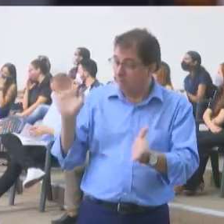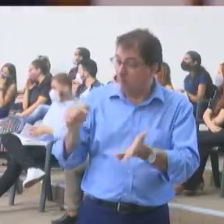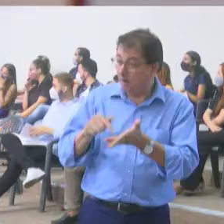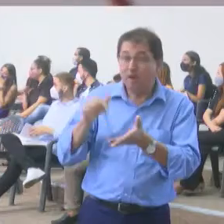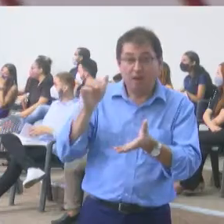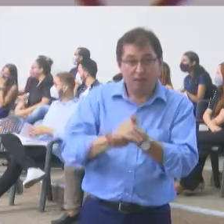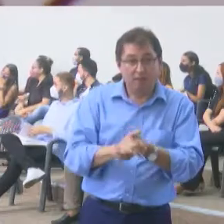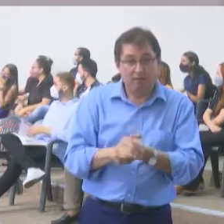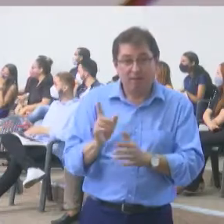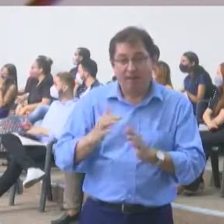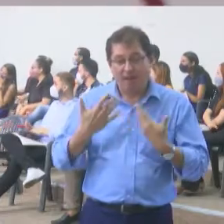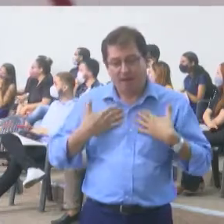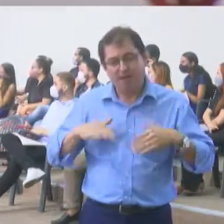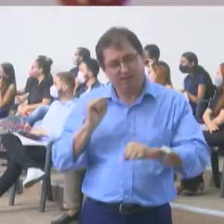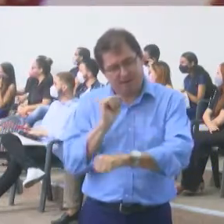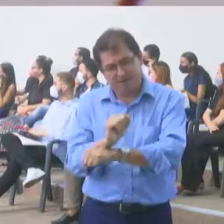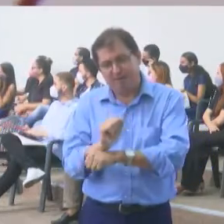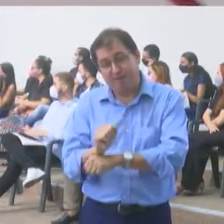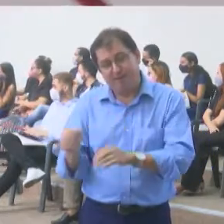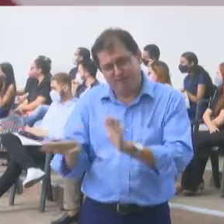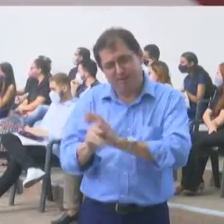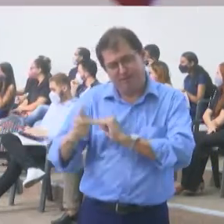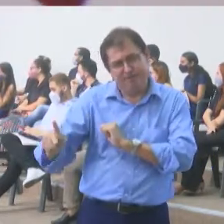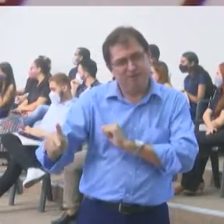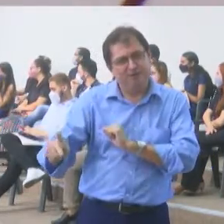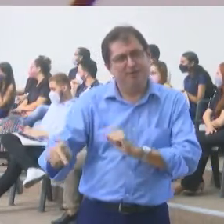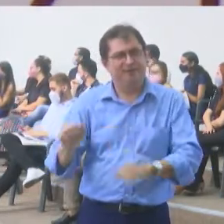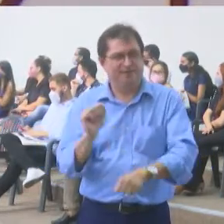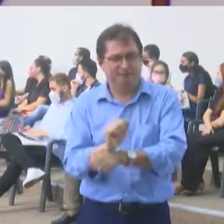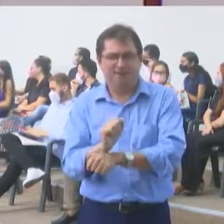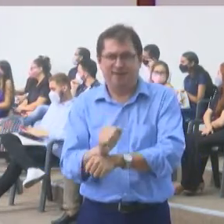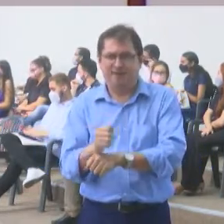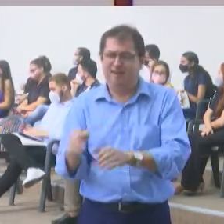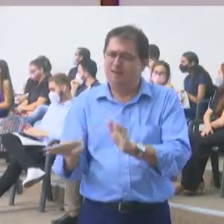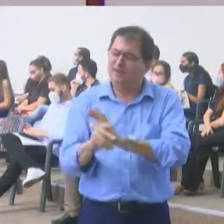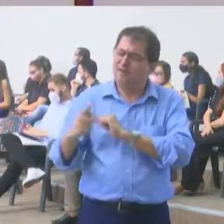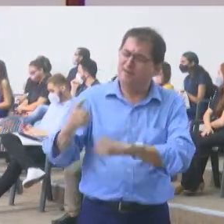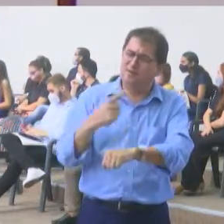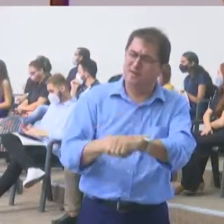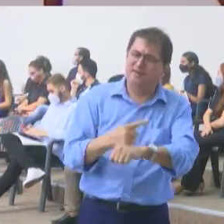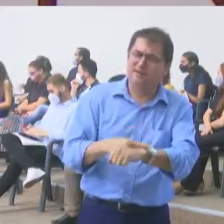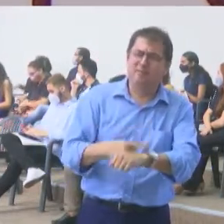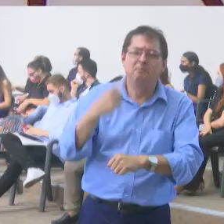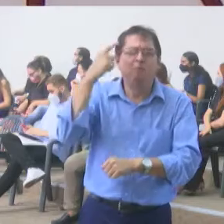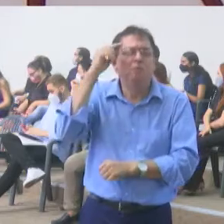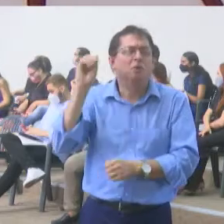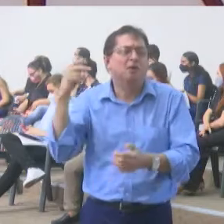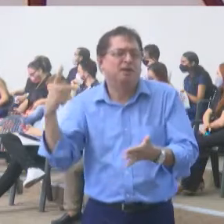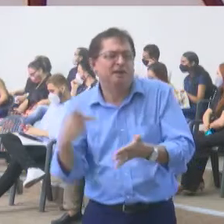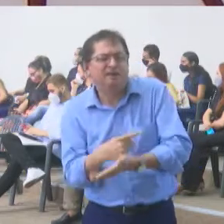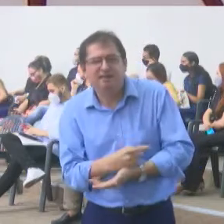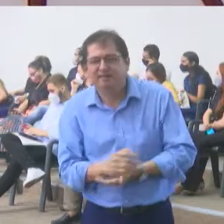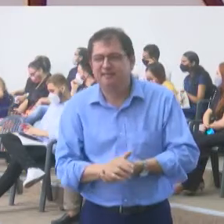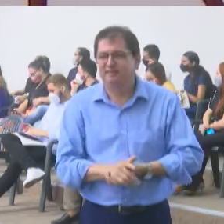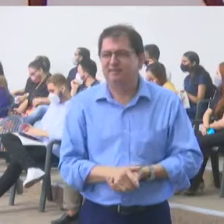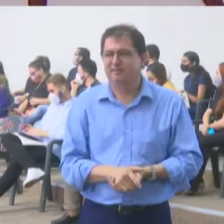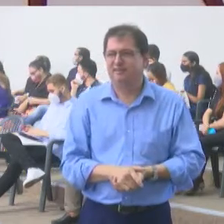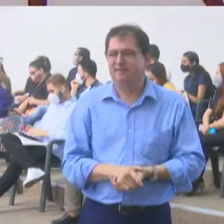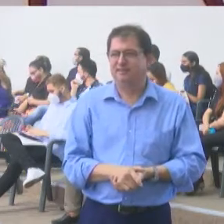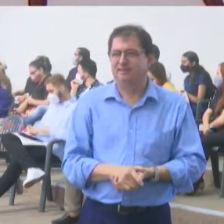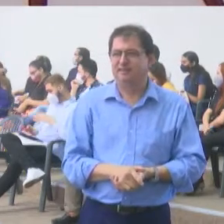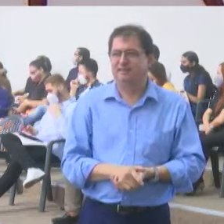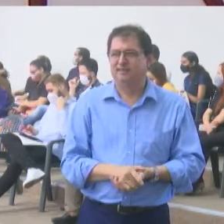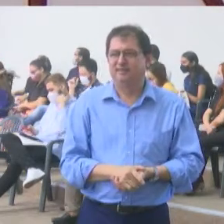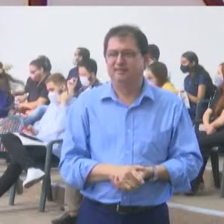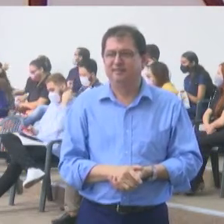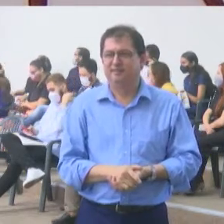chegou para Boaz, vai chegar para ti também a hora. Dá para imaginar o que está acontecendo? Todo mundo, esse aqui é o ponto